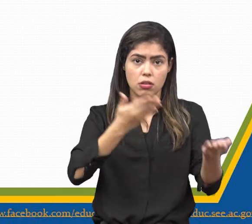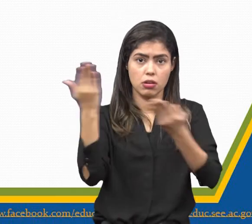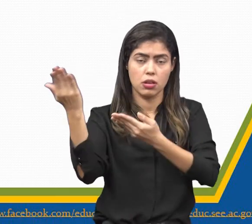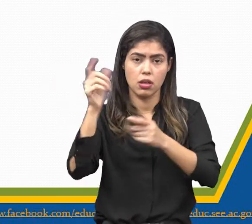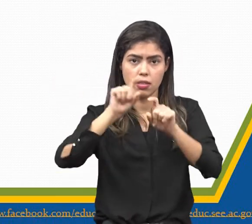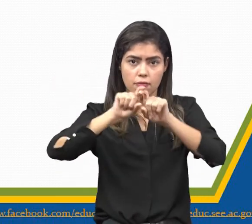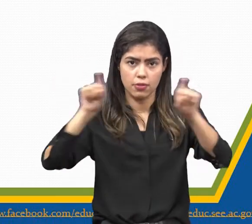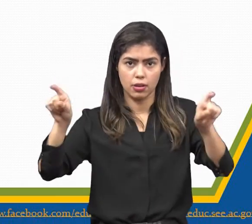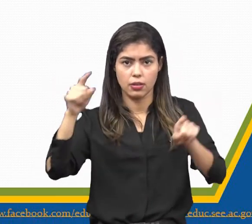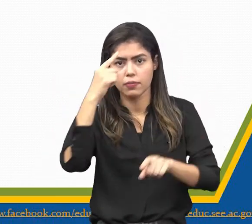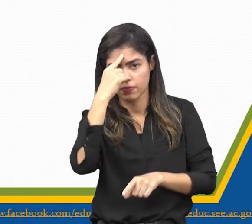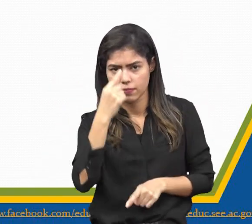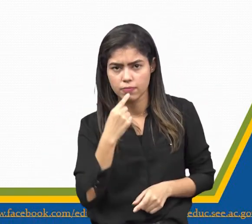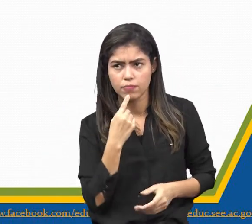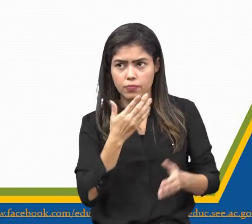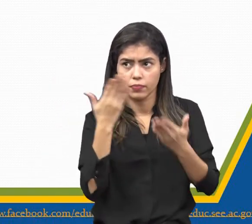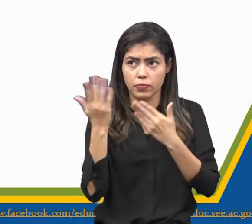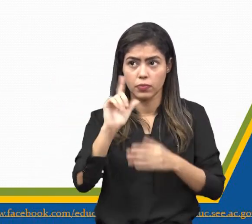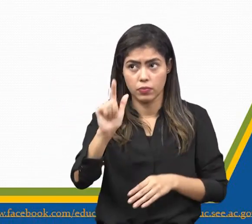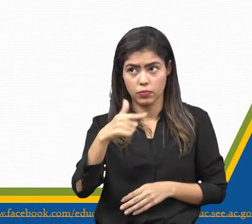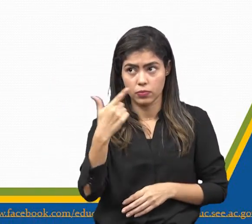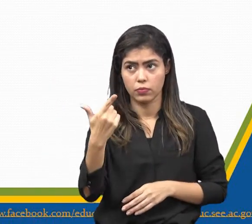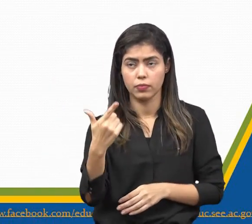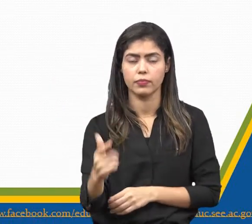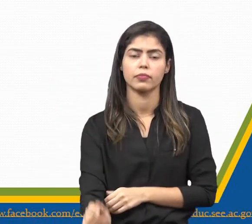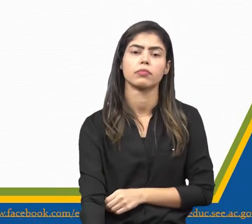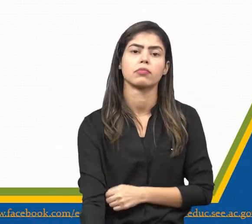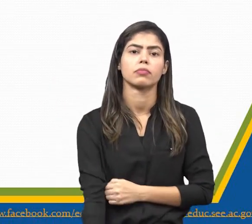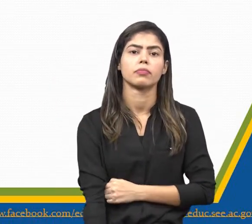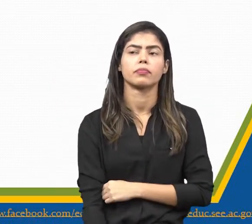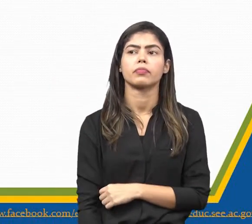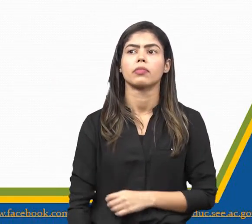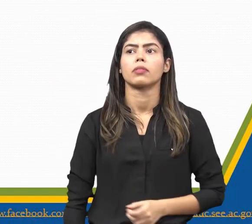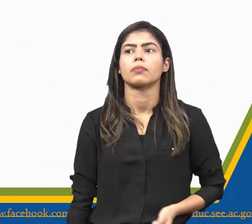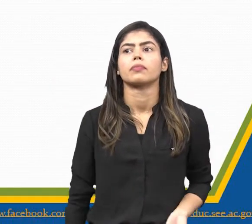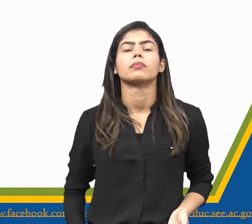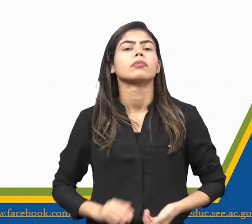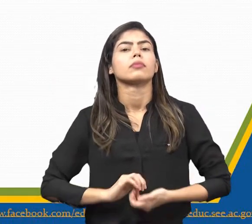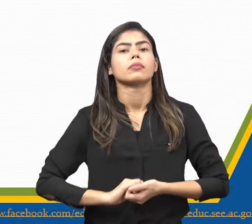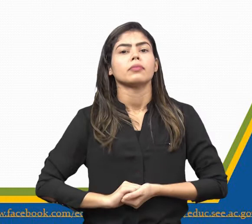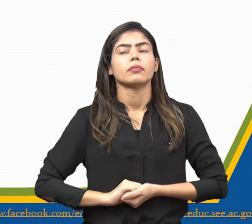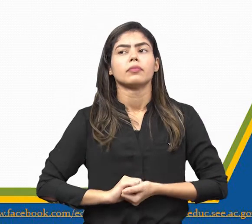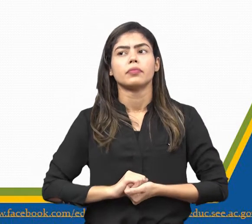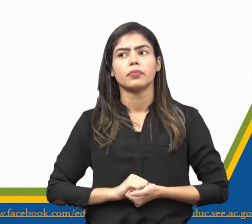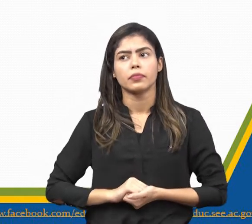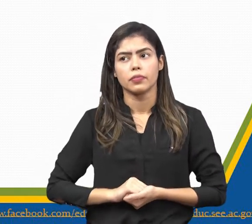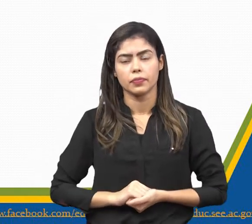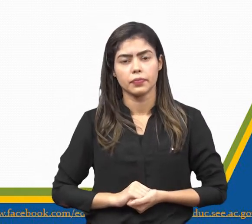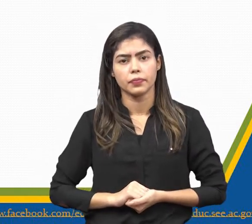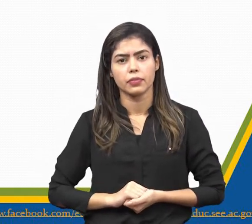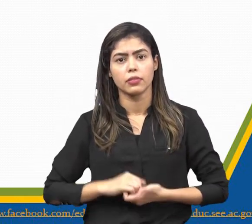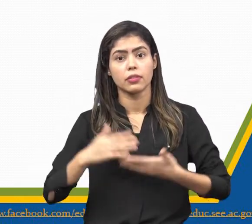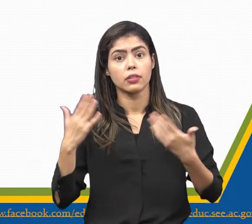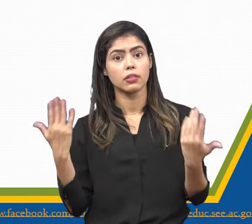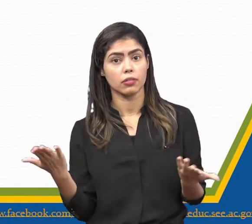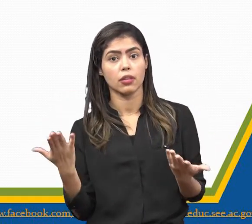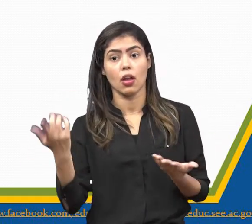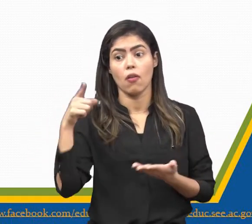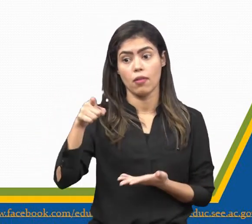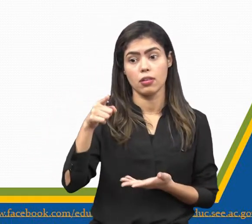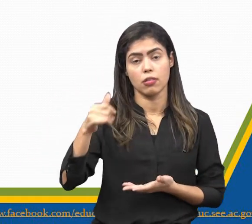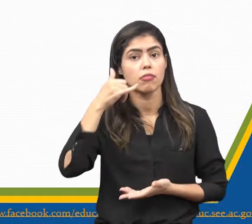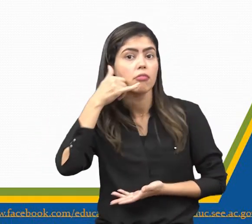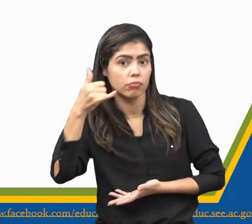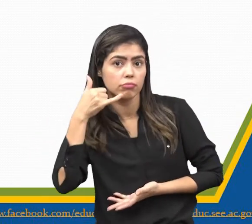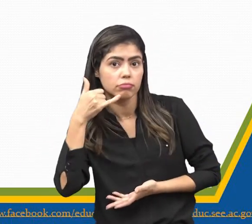athlete. Tranquilo, olha o próximo aqui. They called a lawyer. The lawyer lived nearby. Então, eles